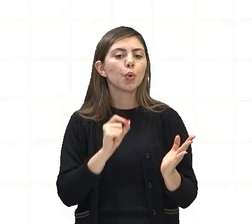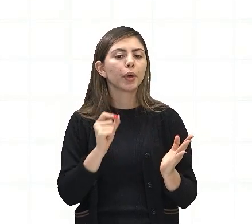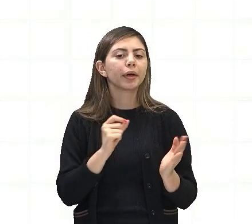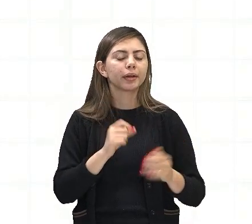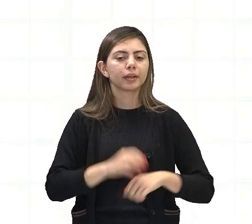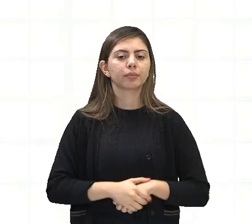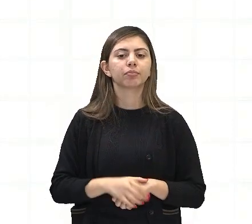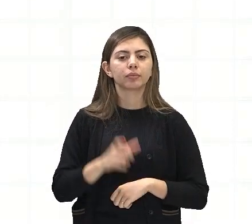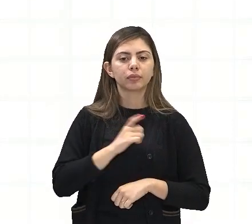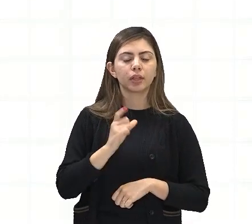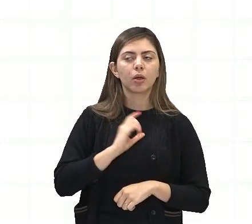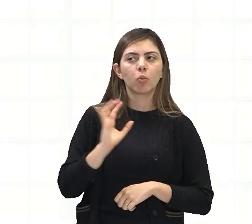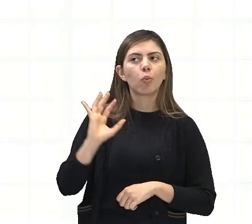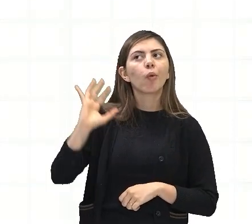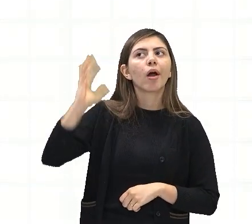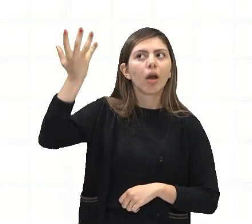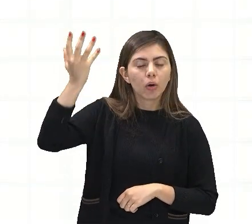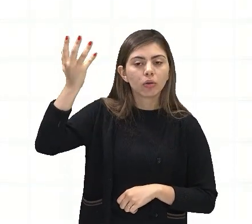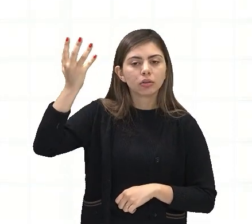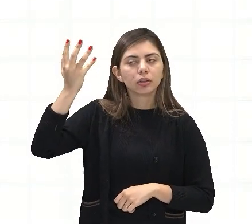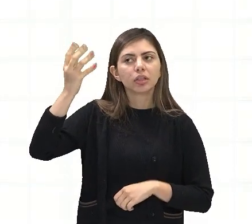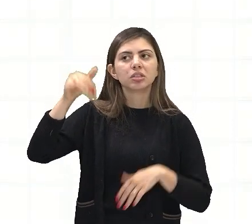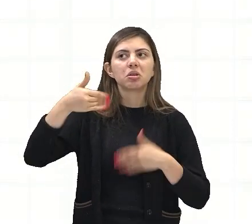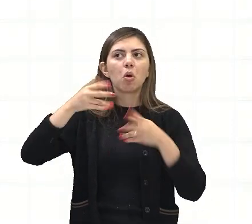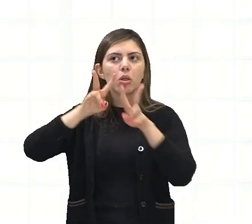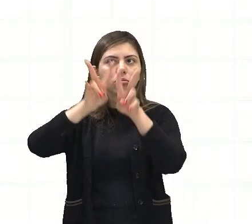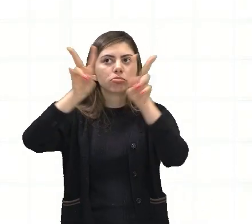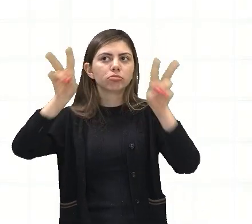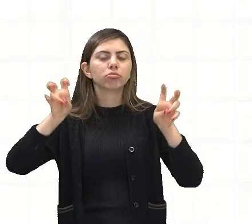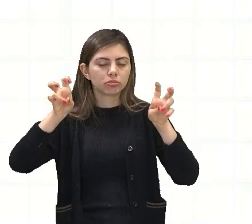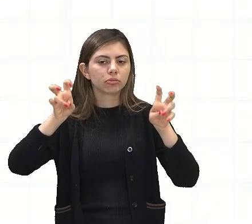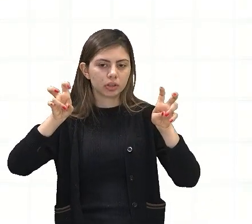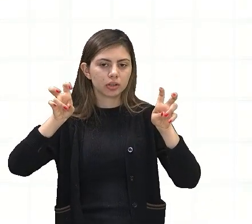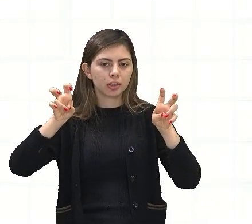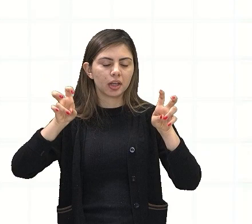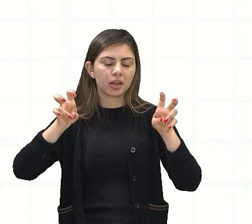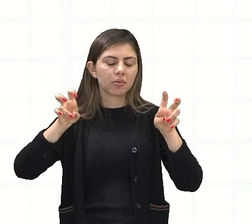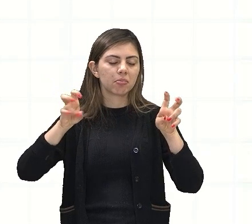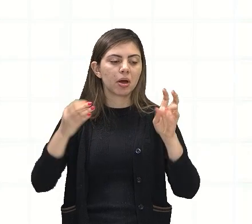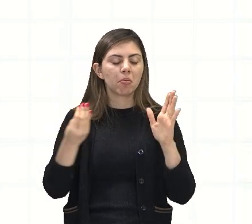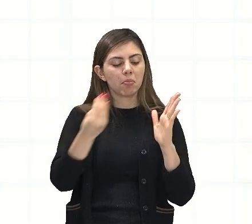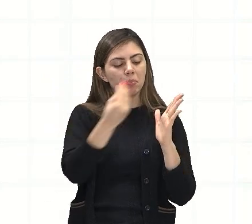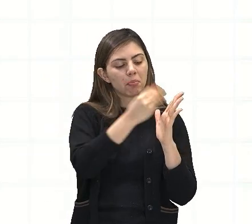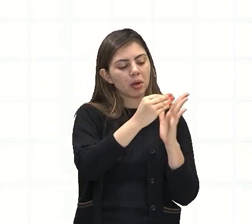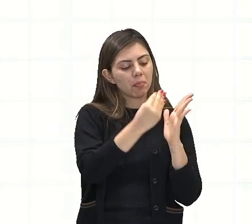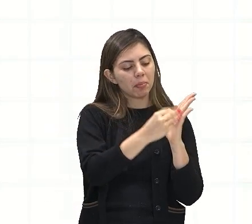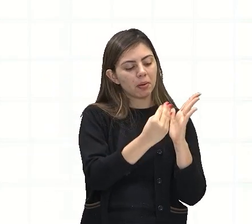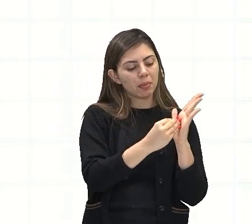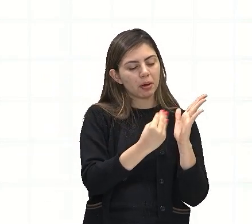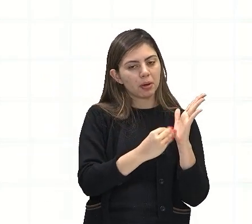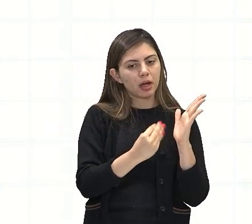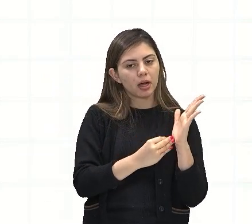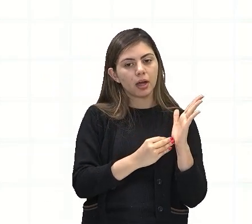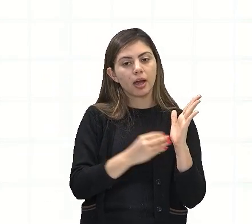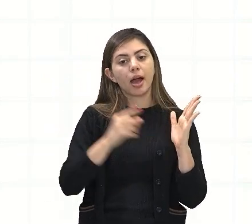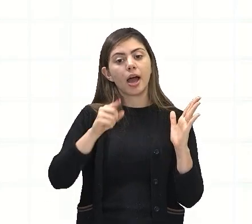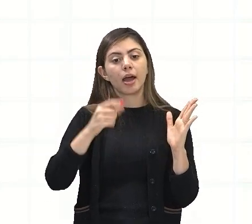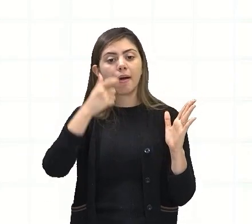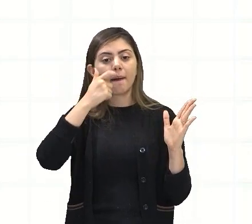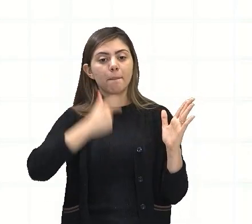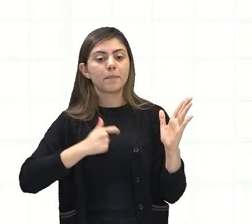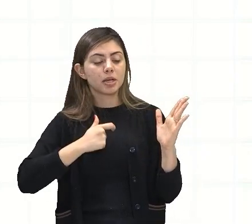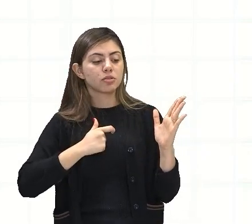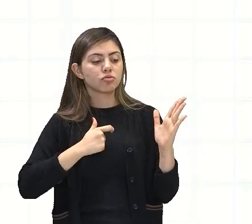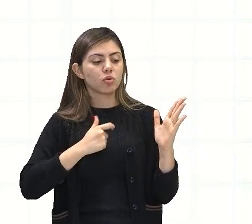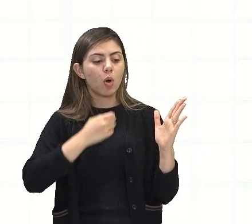Ele apresenta um determinado tema ou assunto, e ele vai se posicionar sobre esse tema, sobre